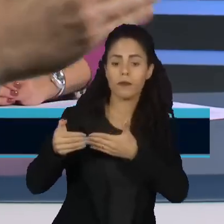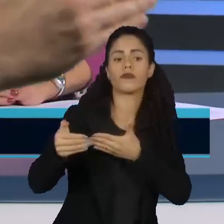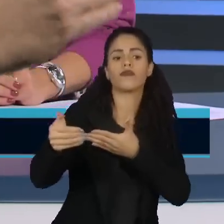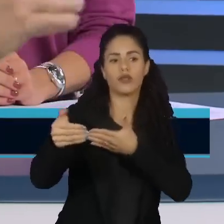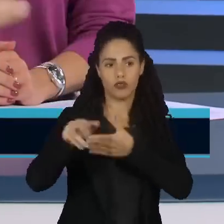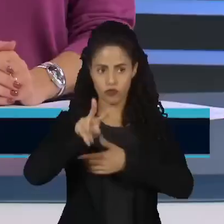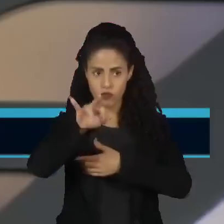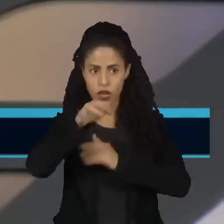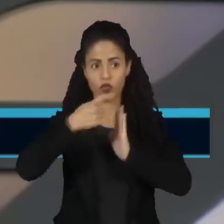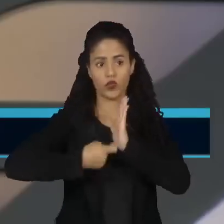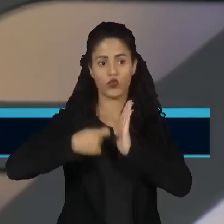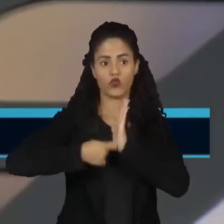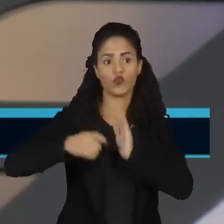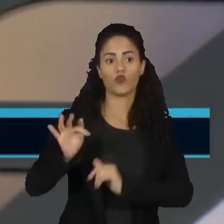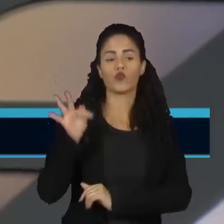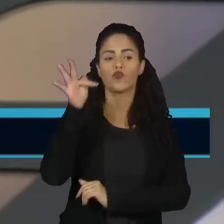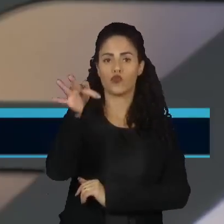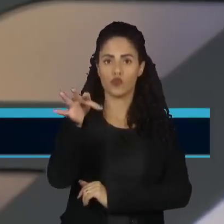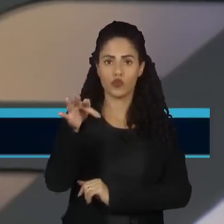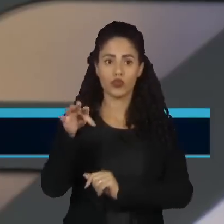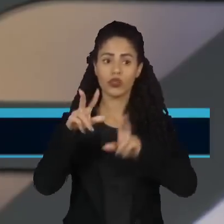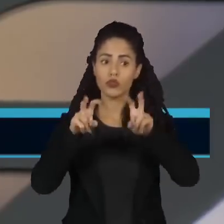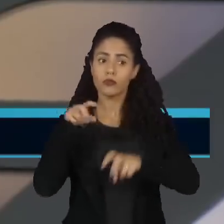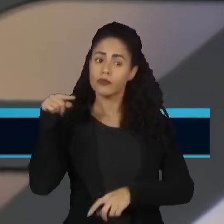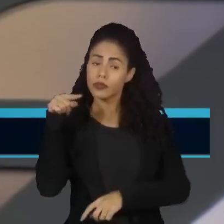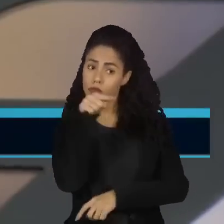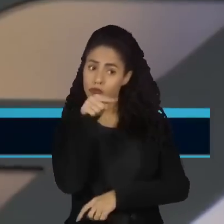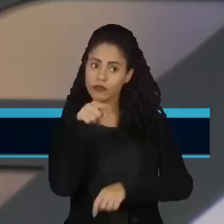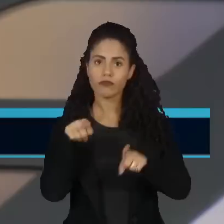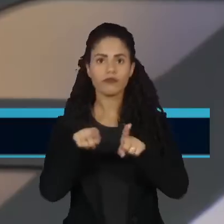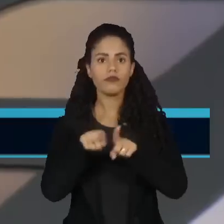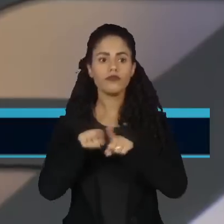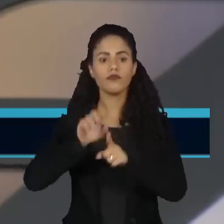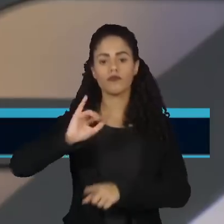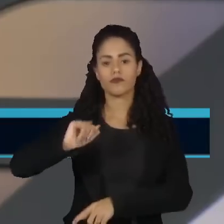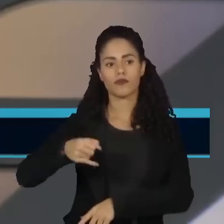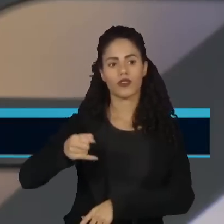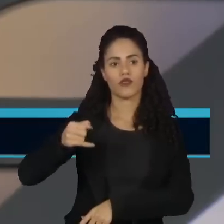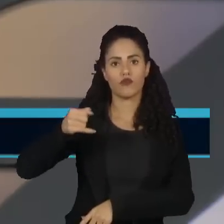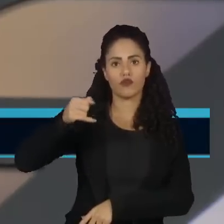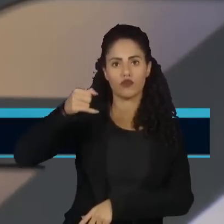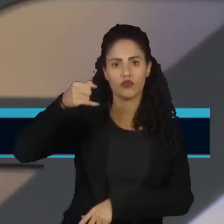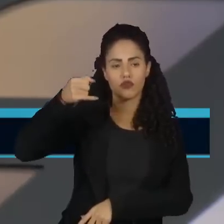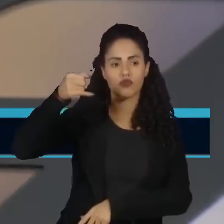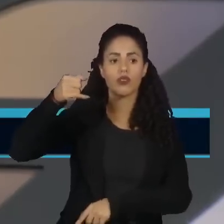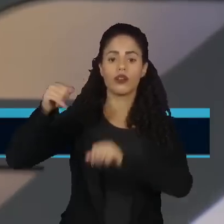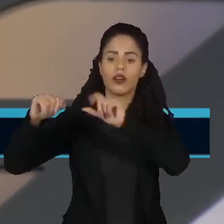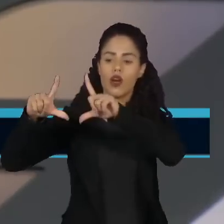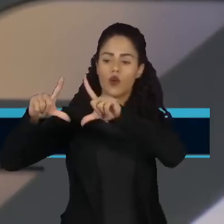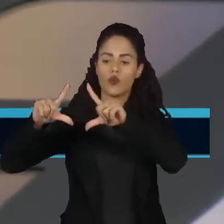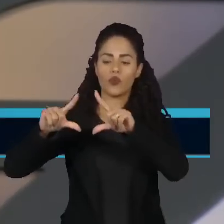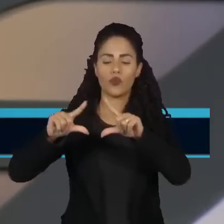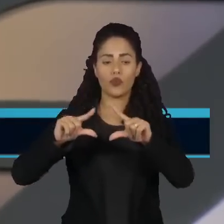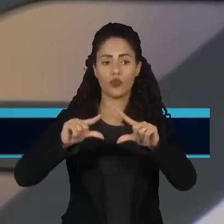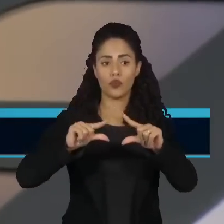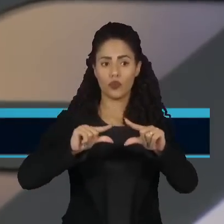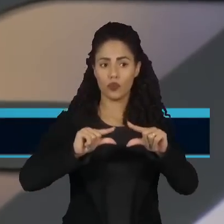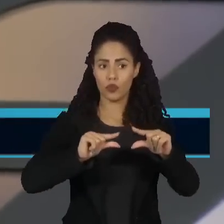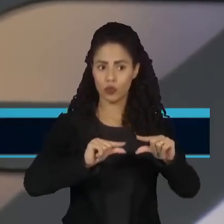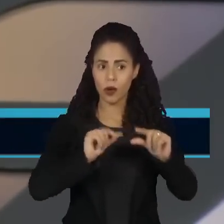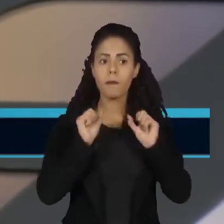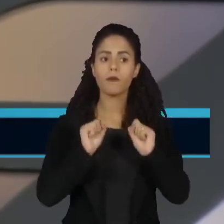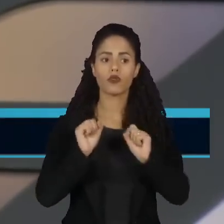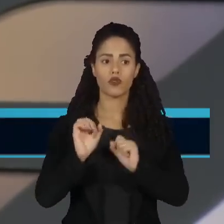das taxas de juros, de fato, de o juro diminuir, embora a decisão tenha sido